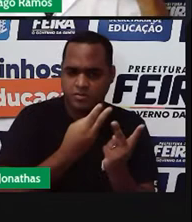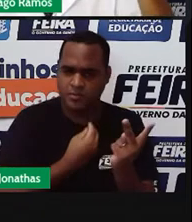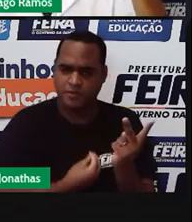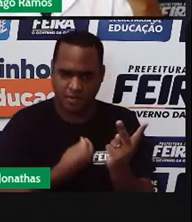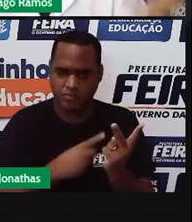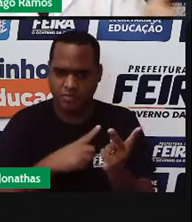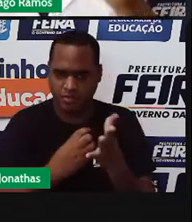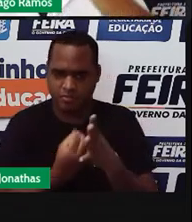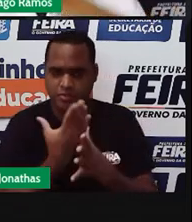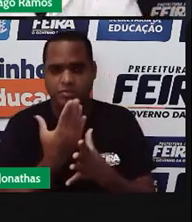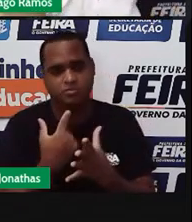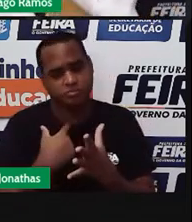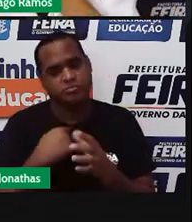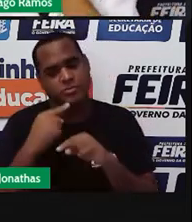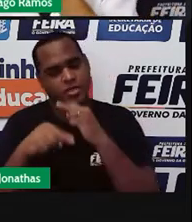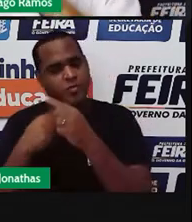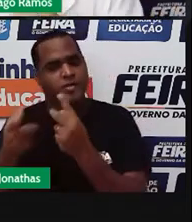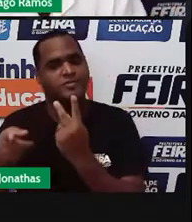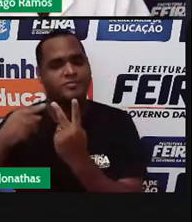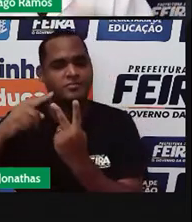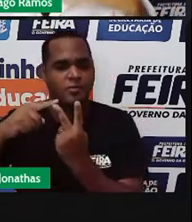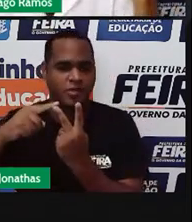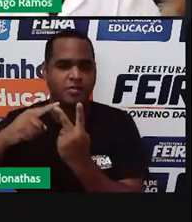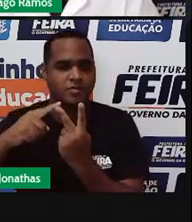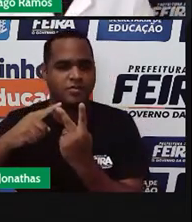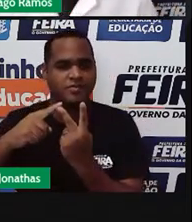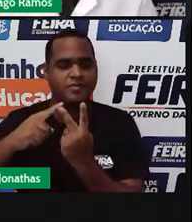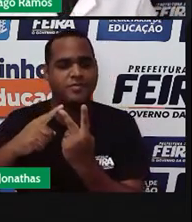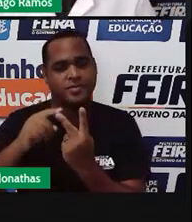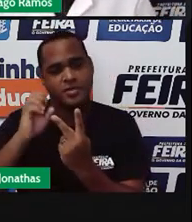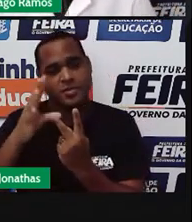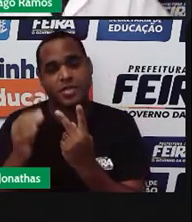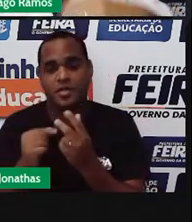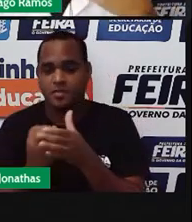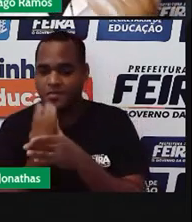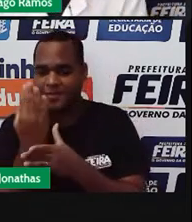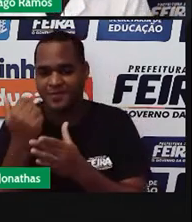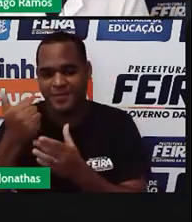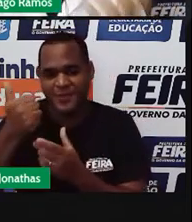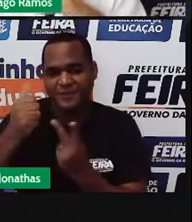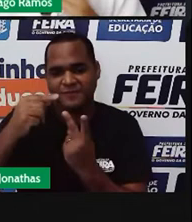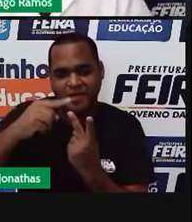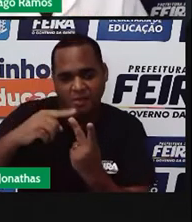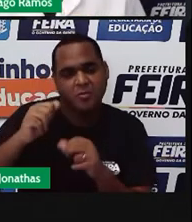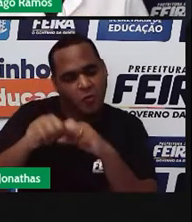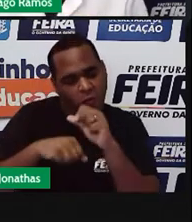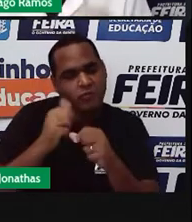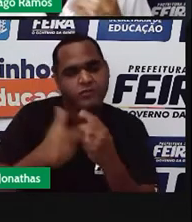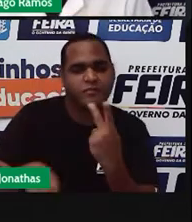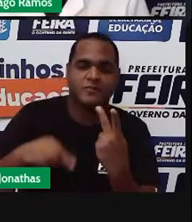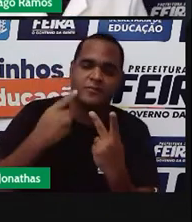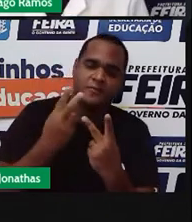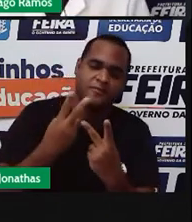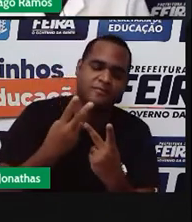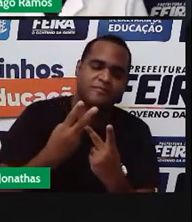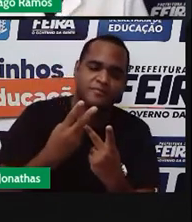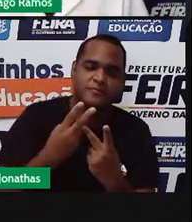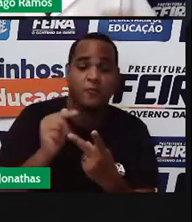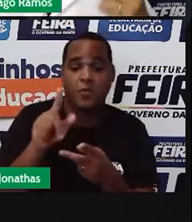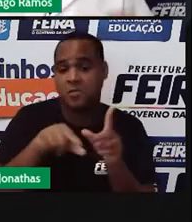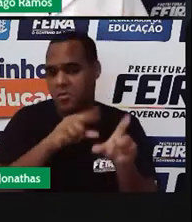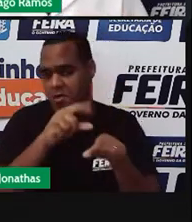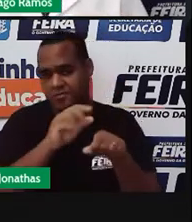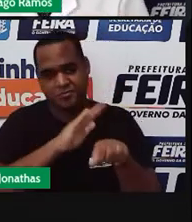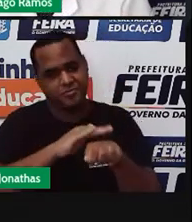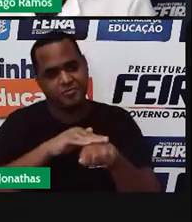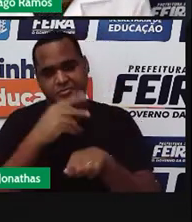potência faz potência e depois faz a raiz se aparecer o primeiro raiz faz raiz depois das potências então você escolhe